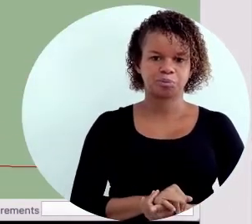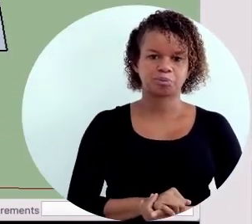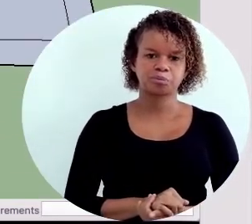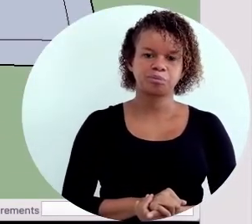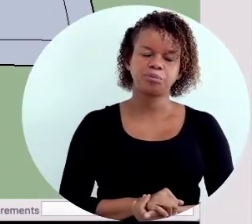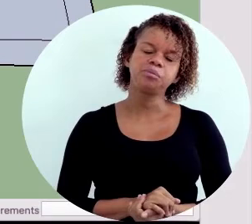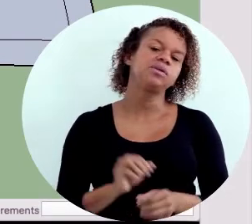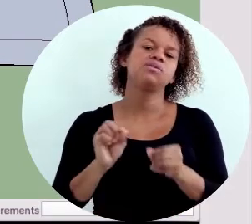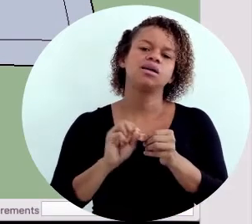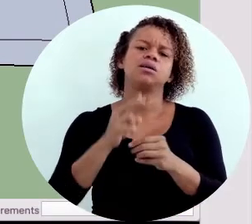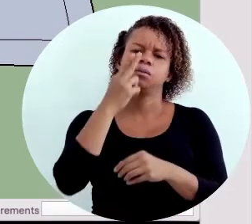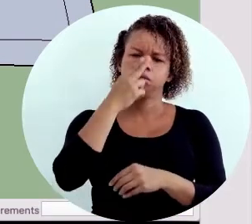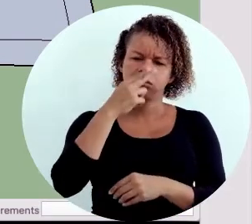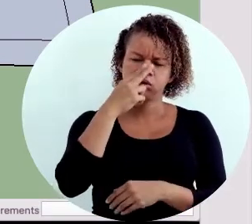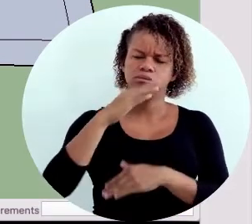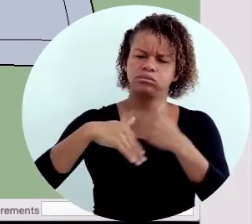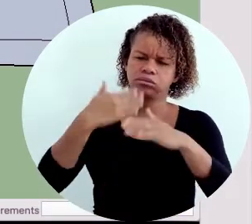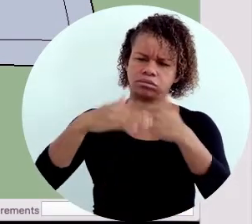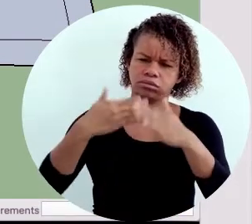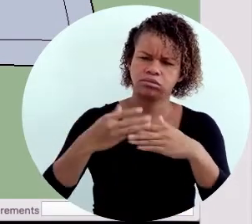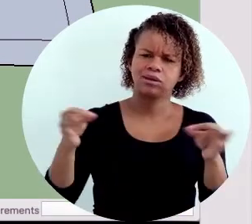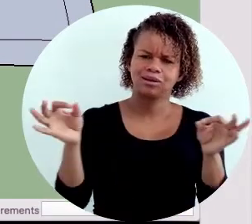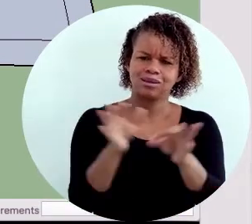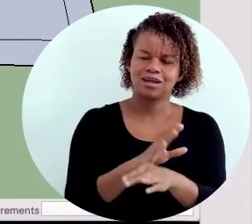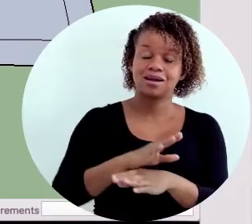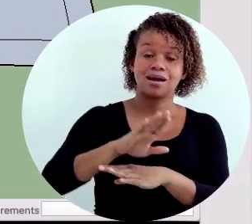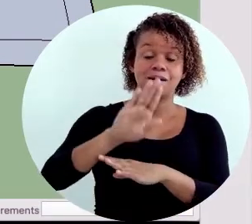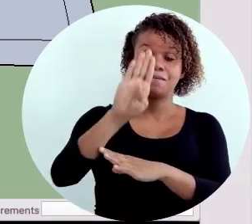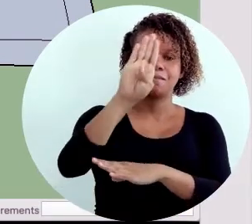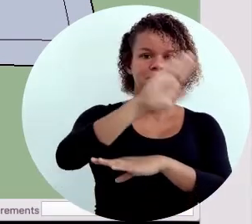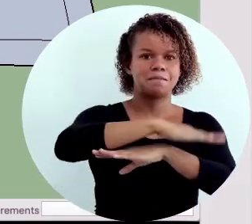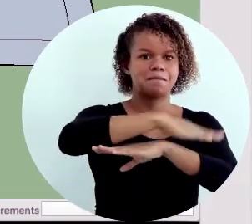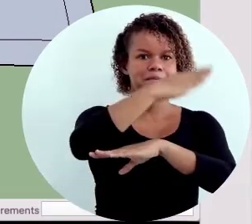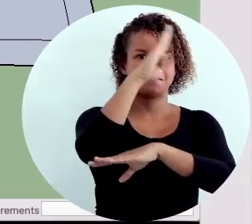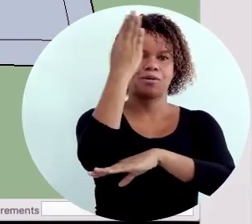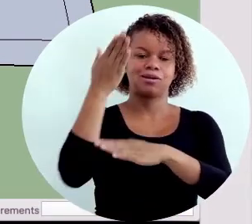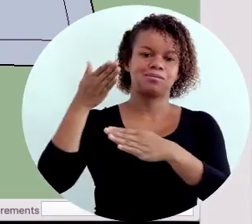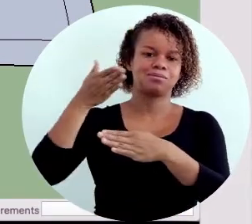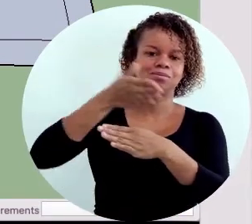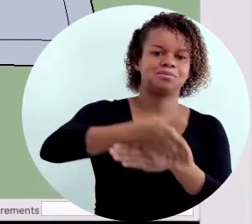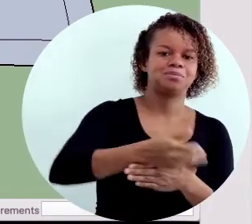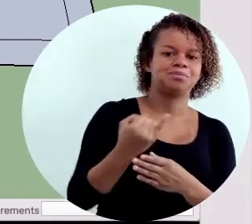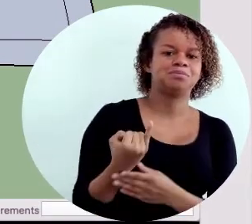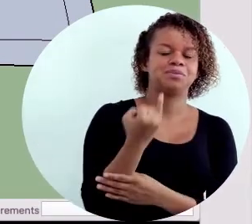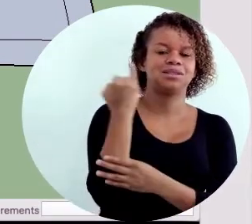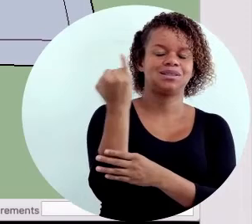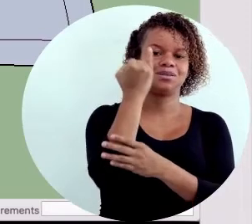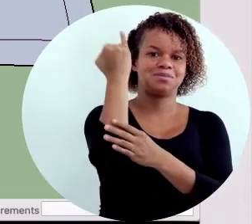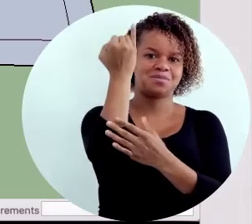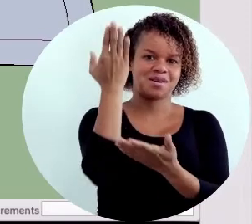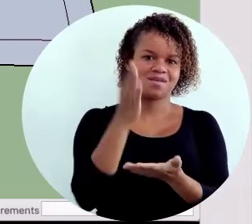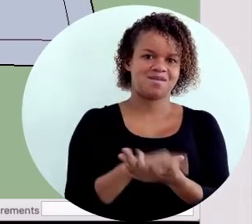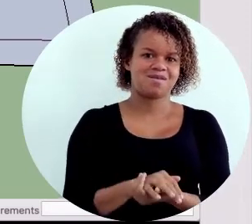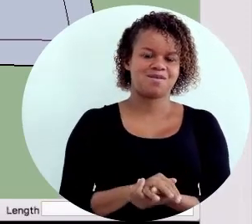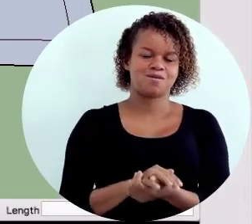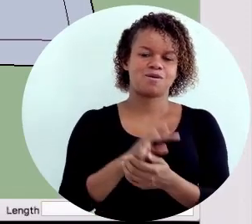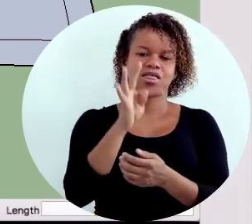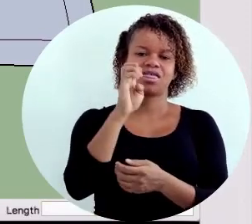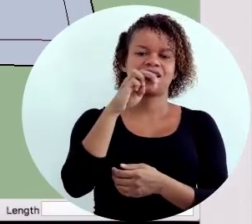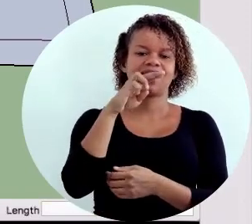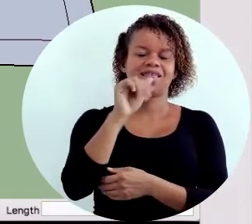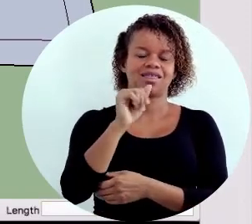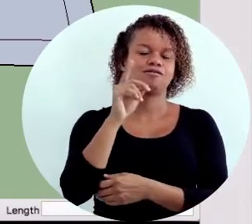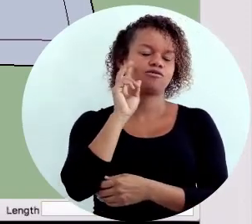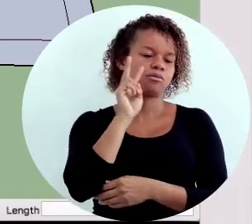teclado. Faremos o mesmo procedimento para a definição da porta principal, da porta de acesso.